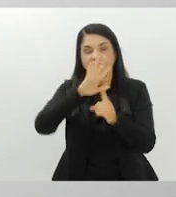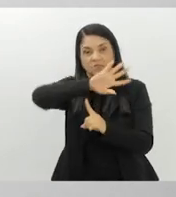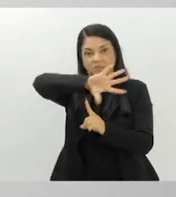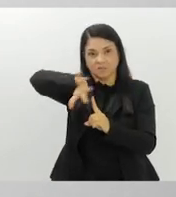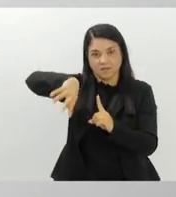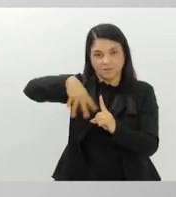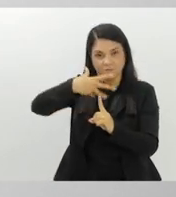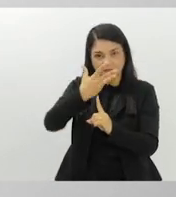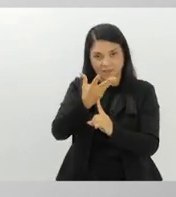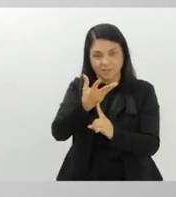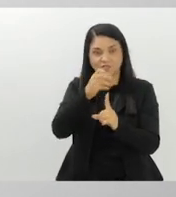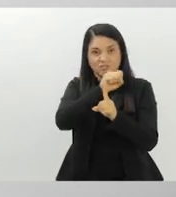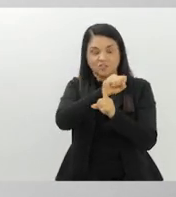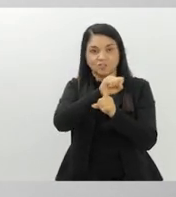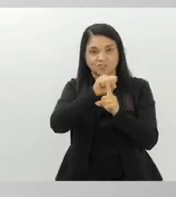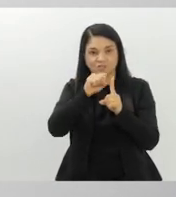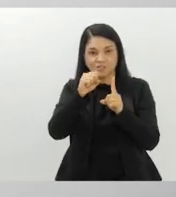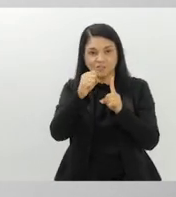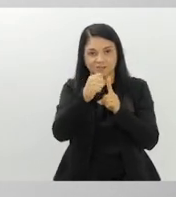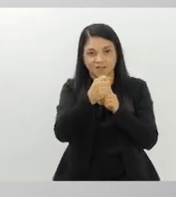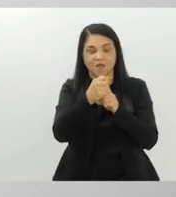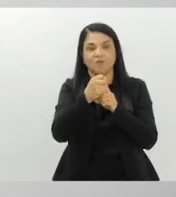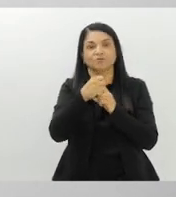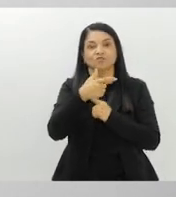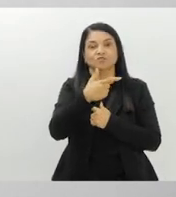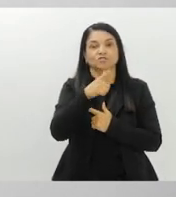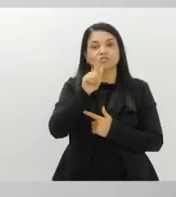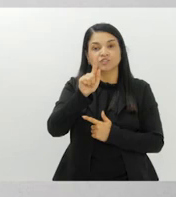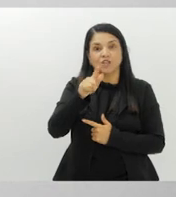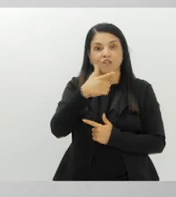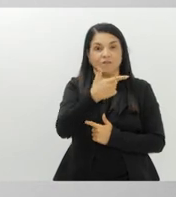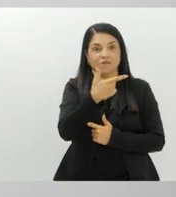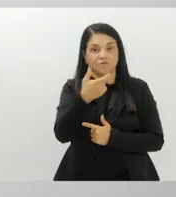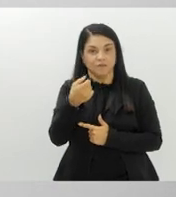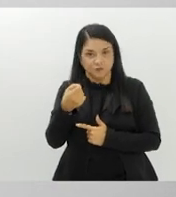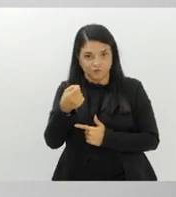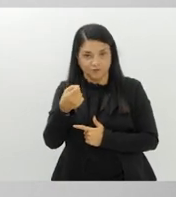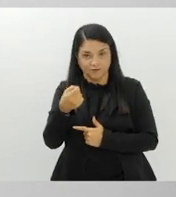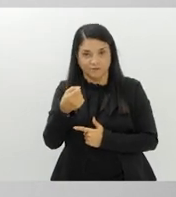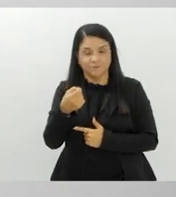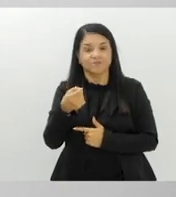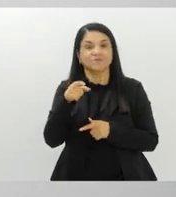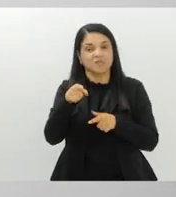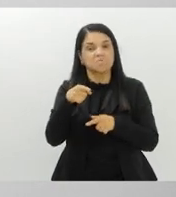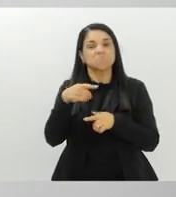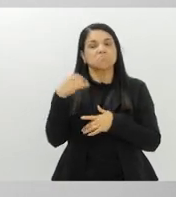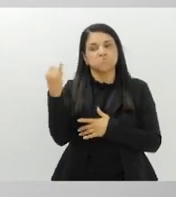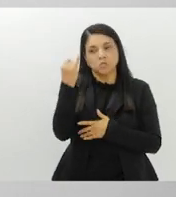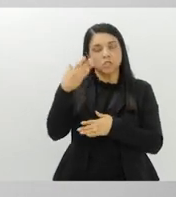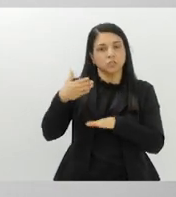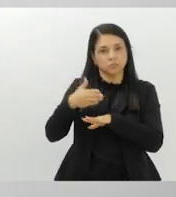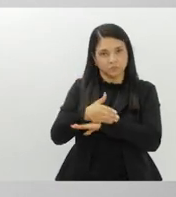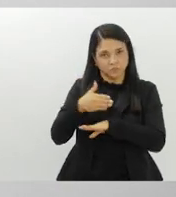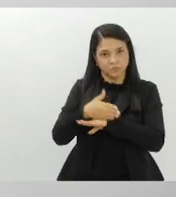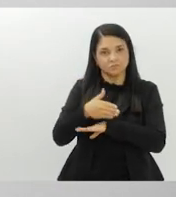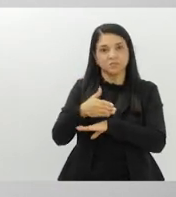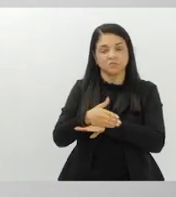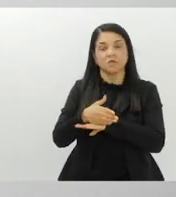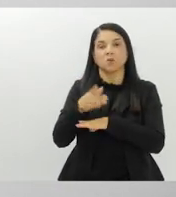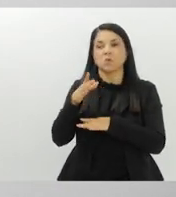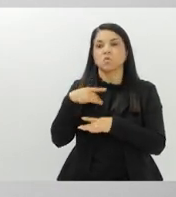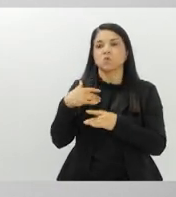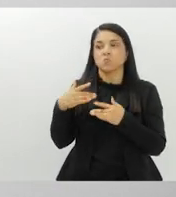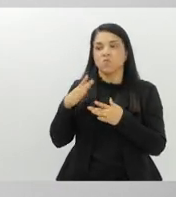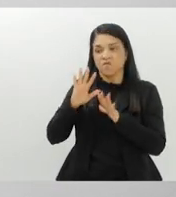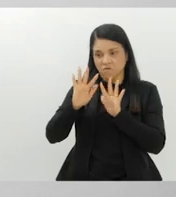Social. Então, seria muito importante ter a participação de vocês, ao final, assim, quem quiser pegar meu contato, para a gente